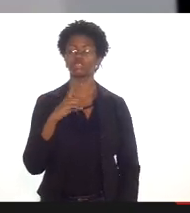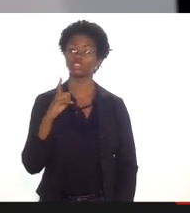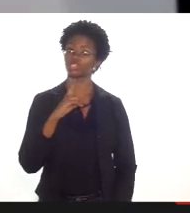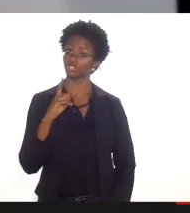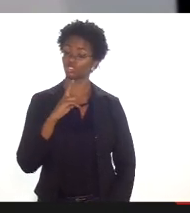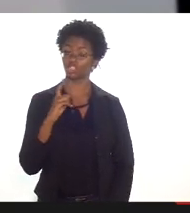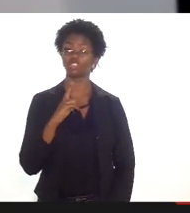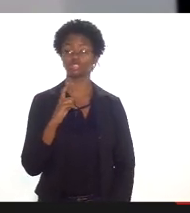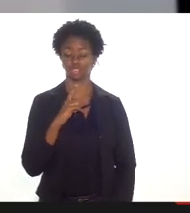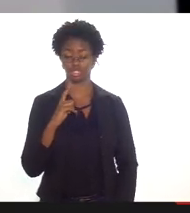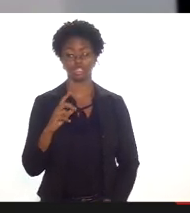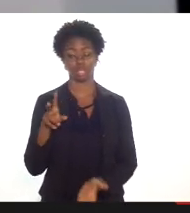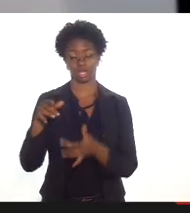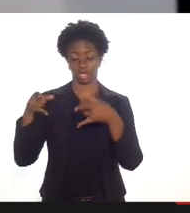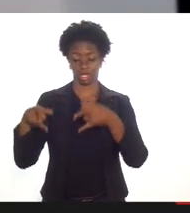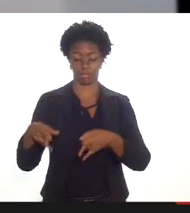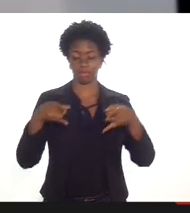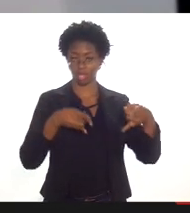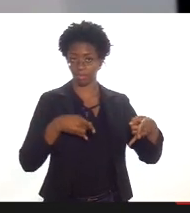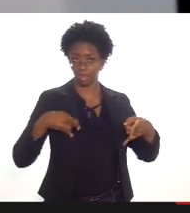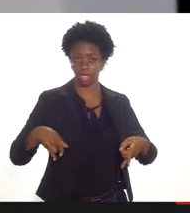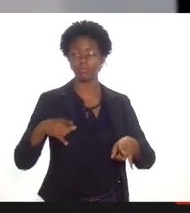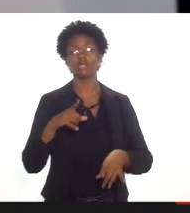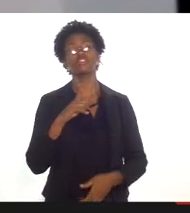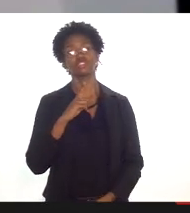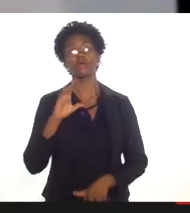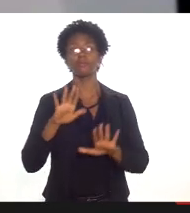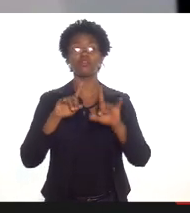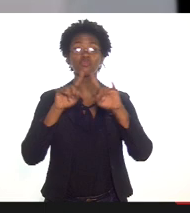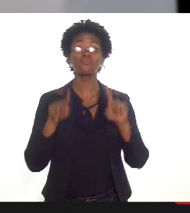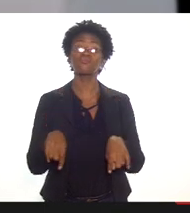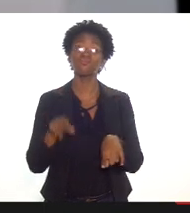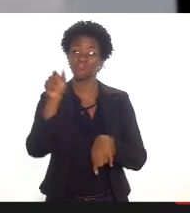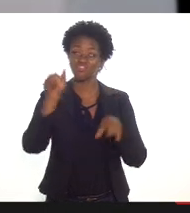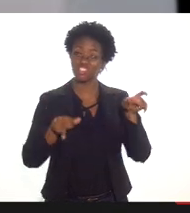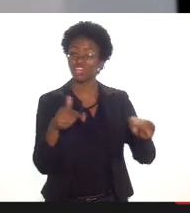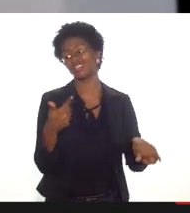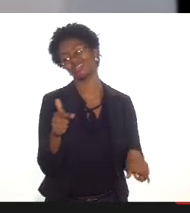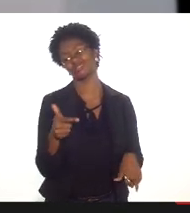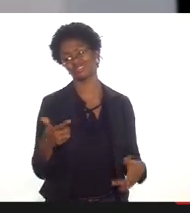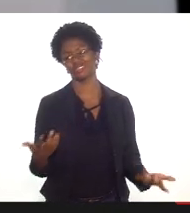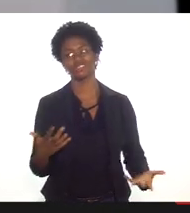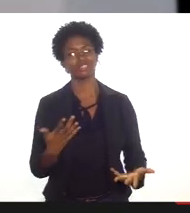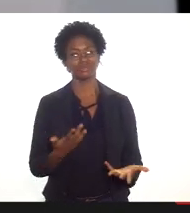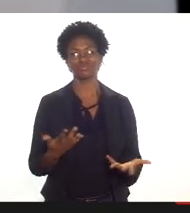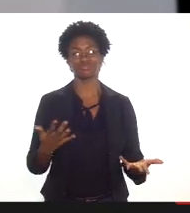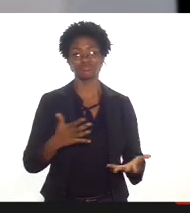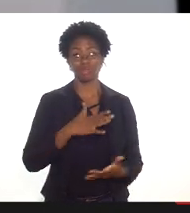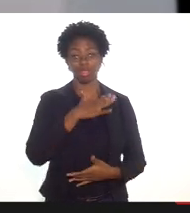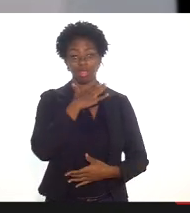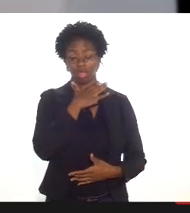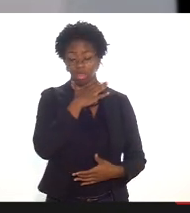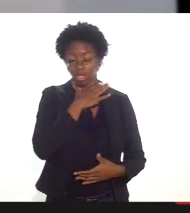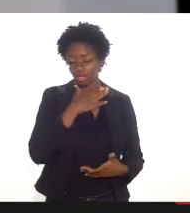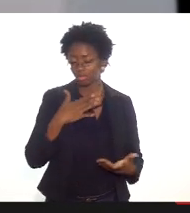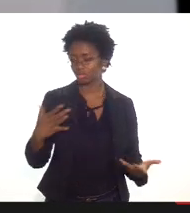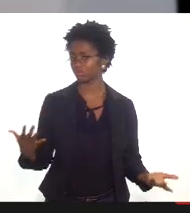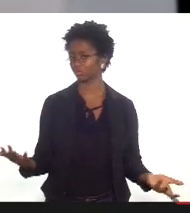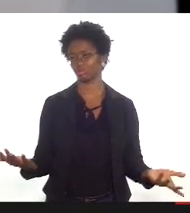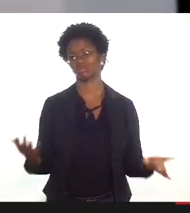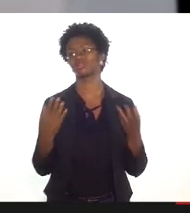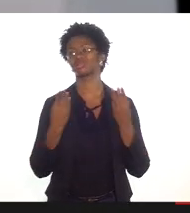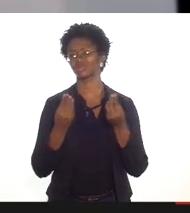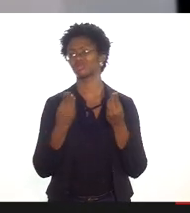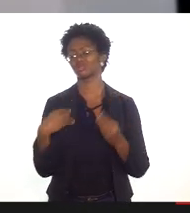mas com deficiência de pessoal. Então, era uma situação absolutamente desesperadora, né? E nós vimos algo assim